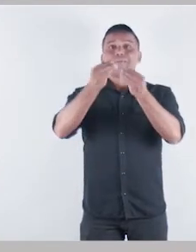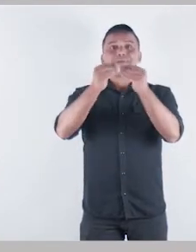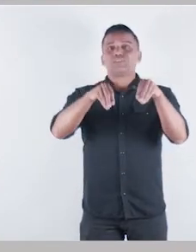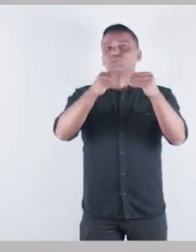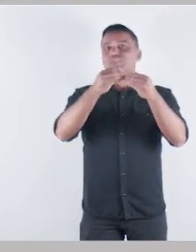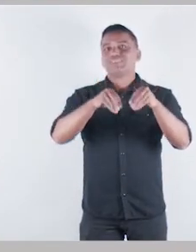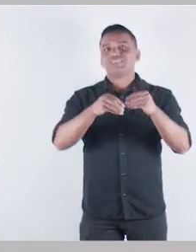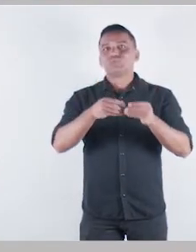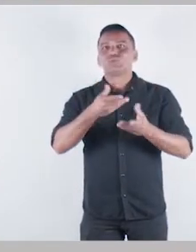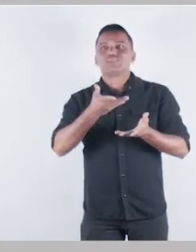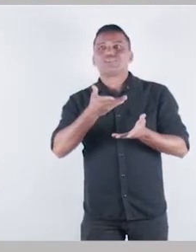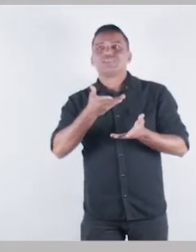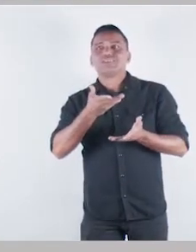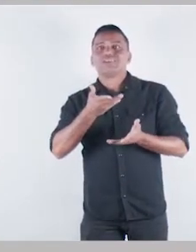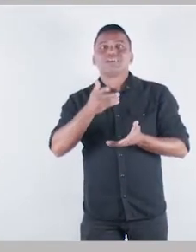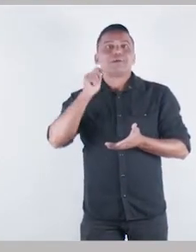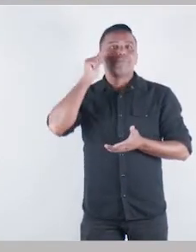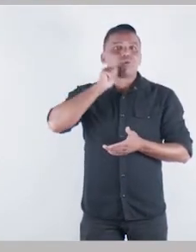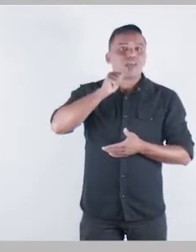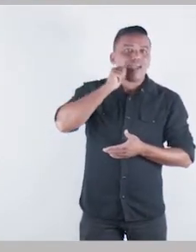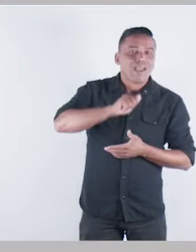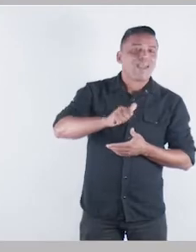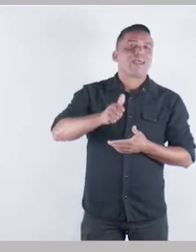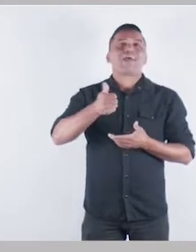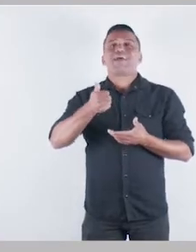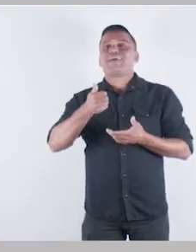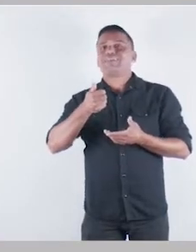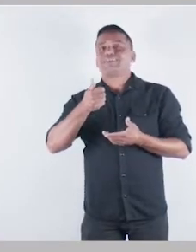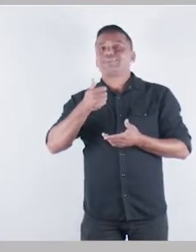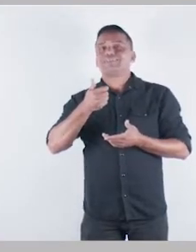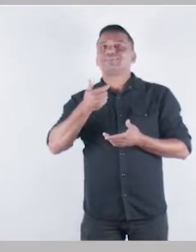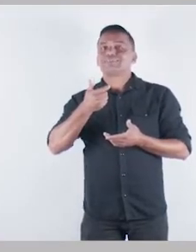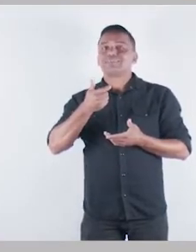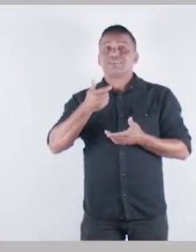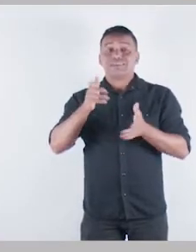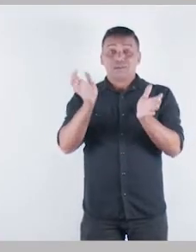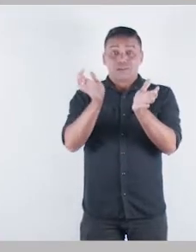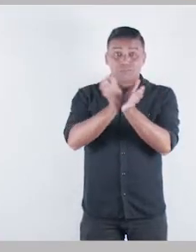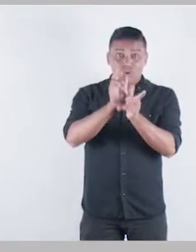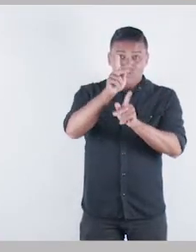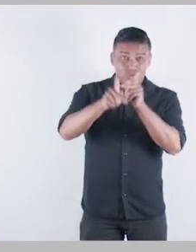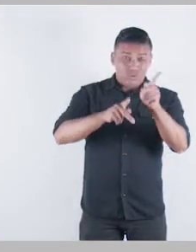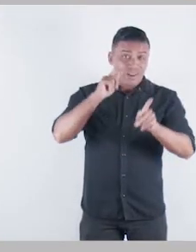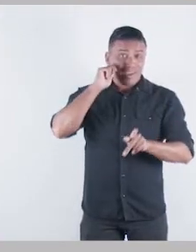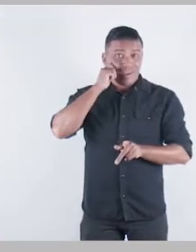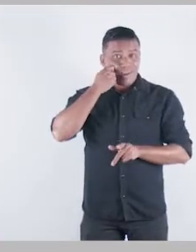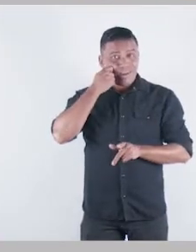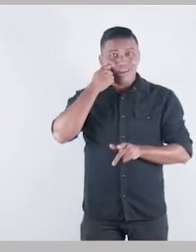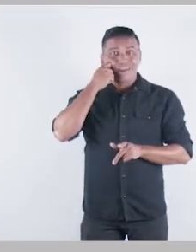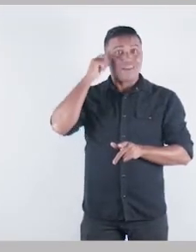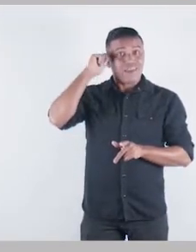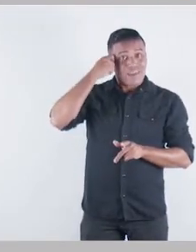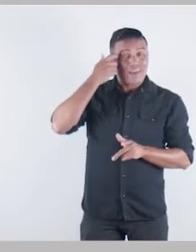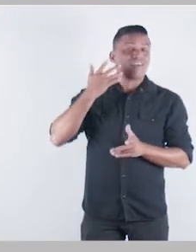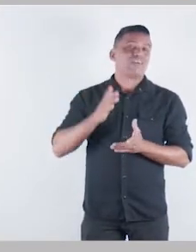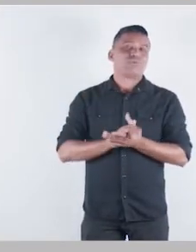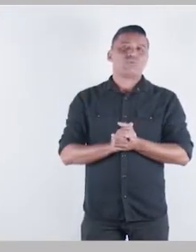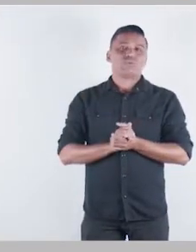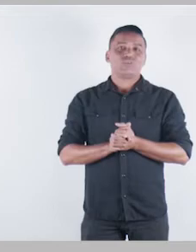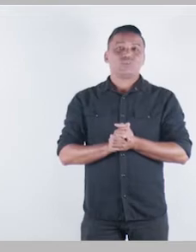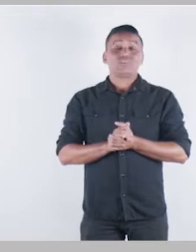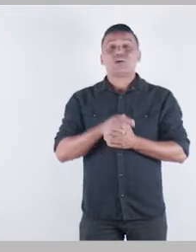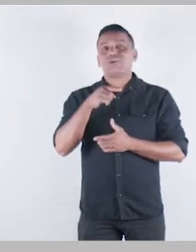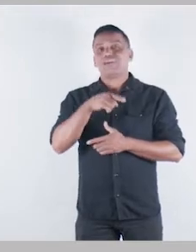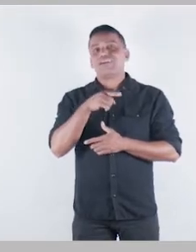de mulheres, conquista das comunidades originárias. Esse operador desse direito ele é de uma